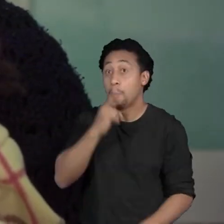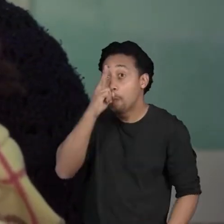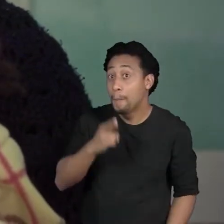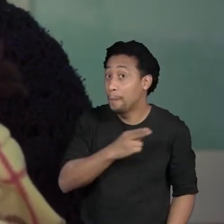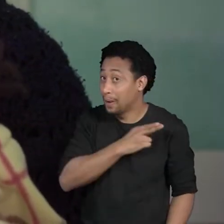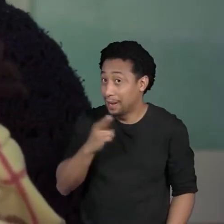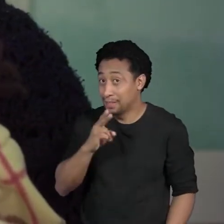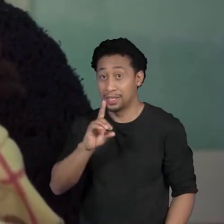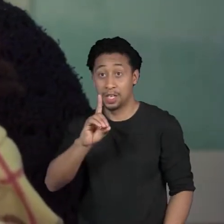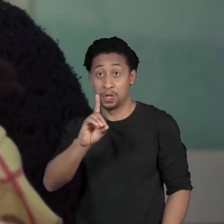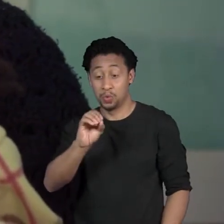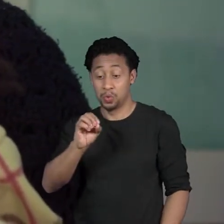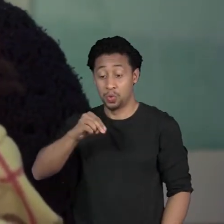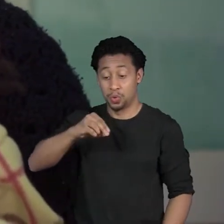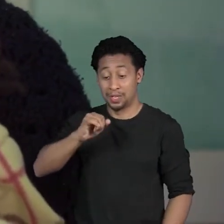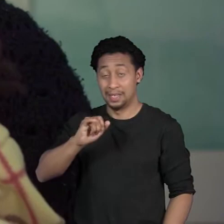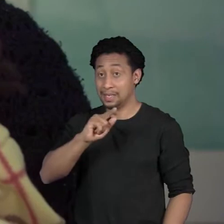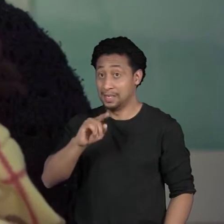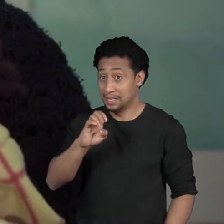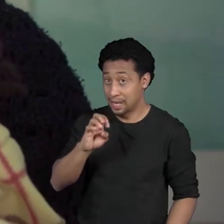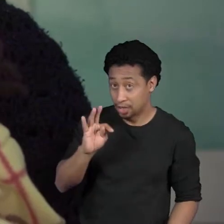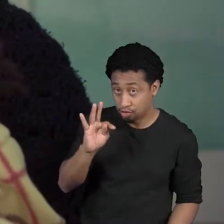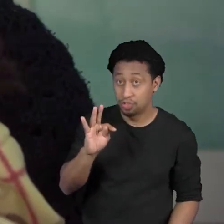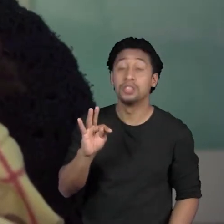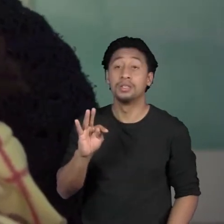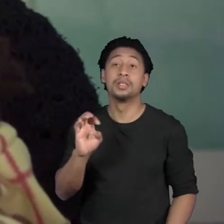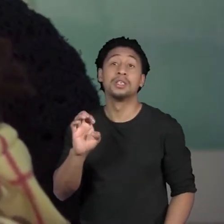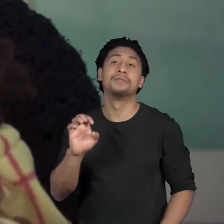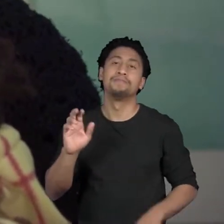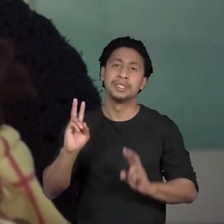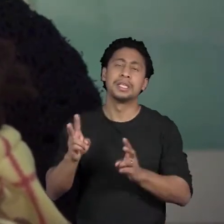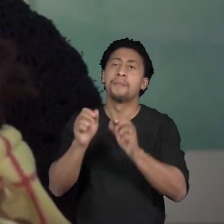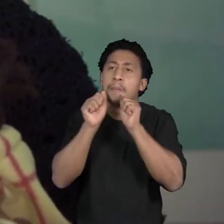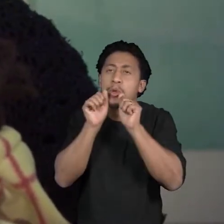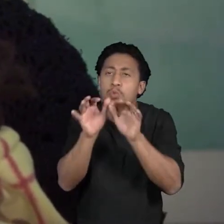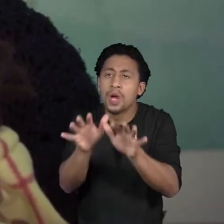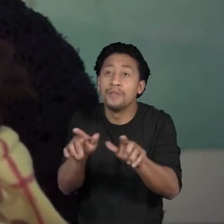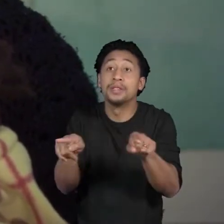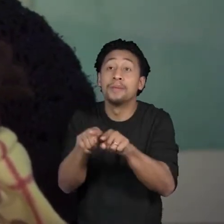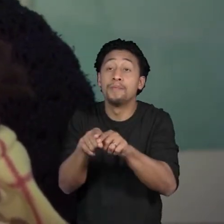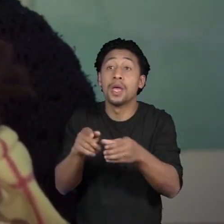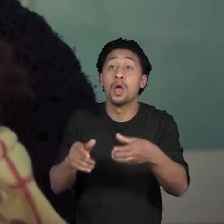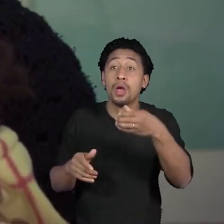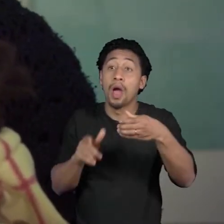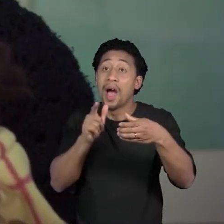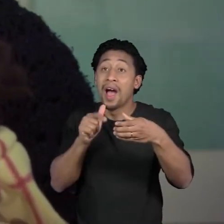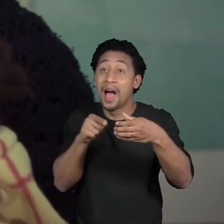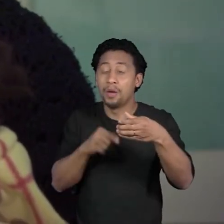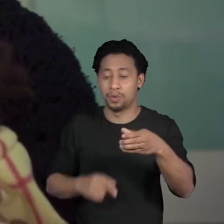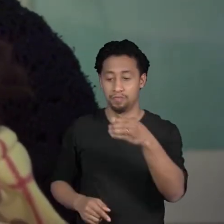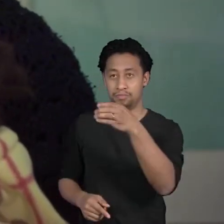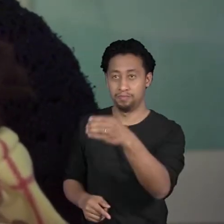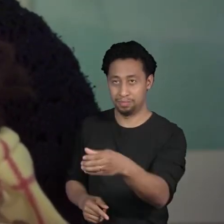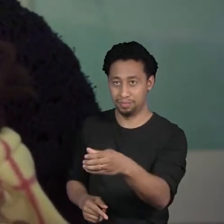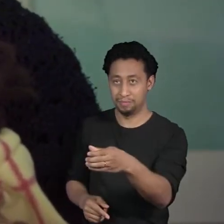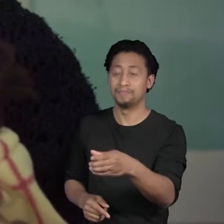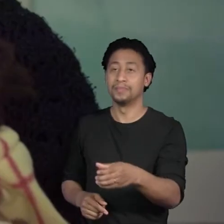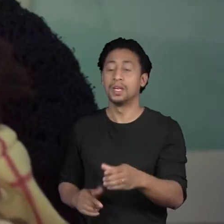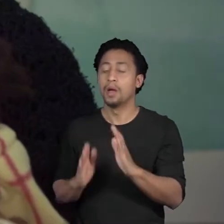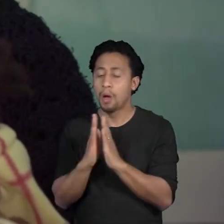então aproveitava para brincar sempre ao som do rádio. A minha mãe tinha o hábito de todos os dias às 6